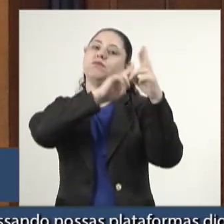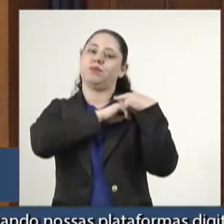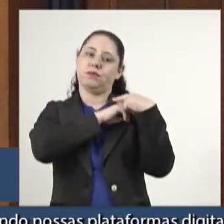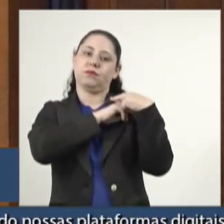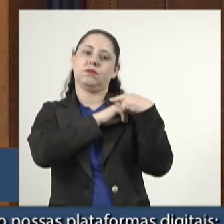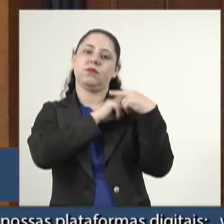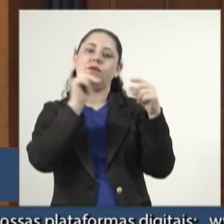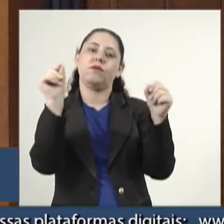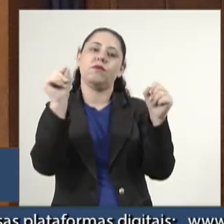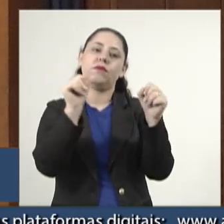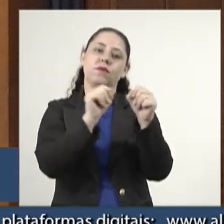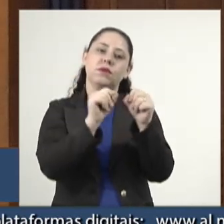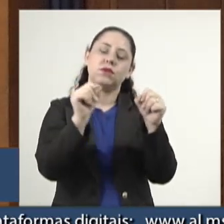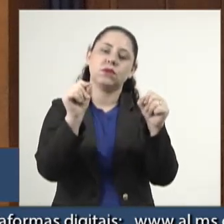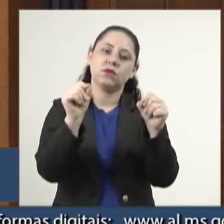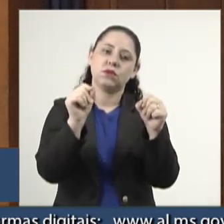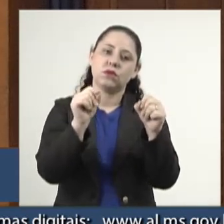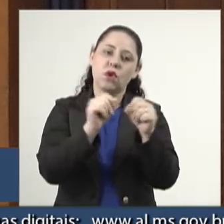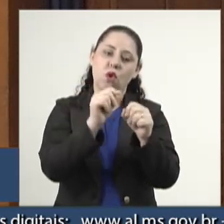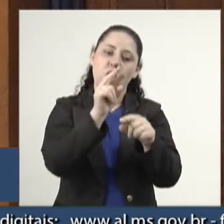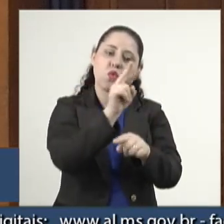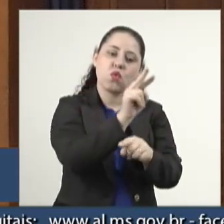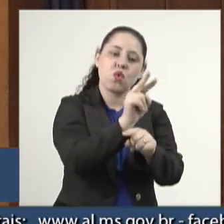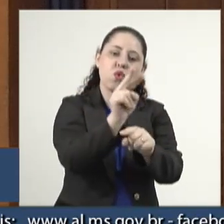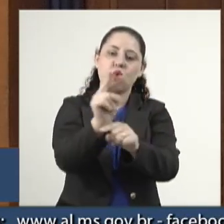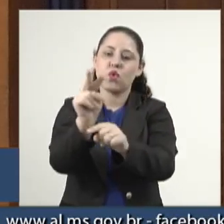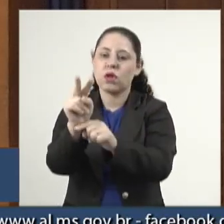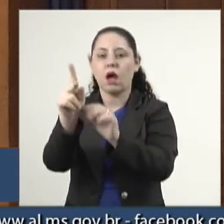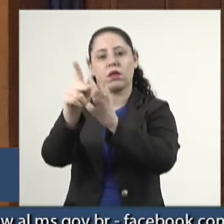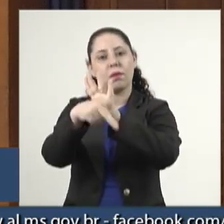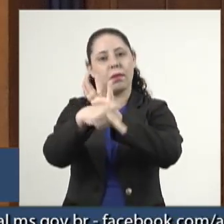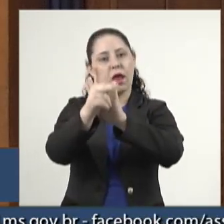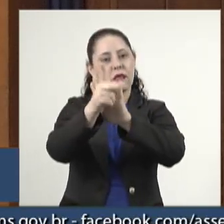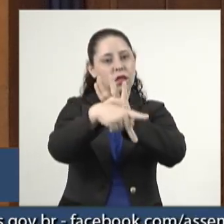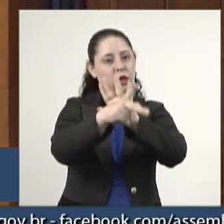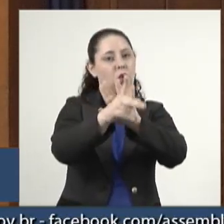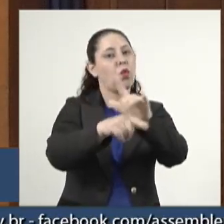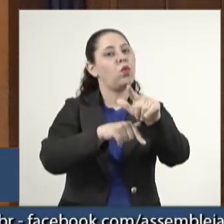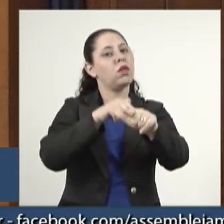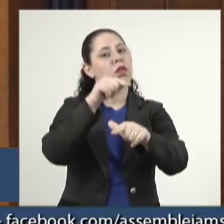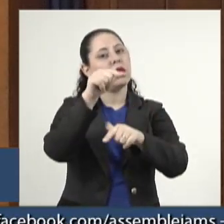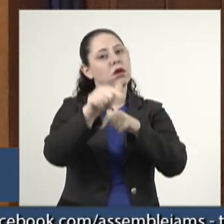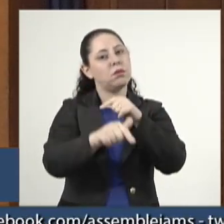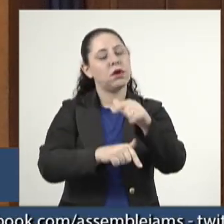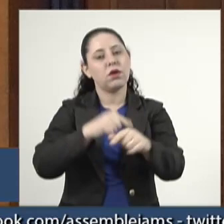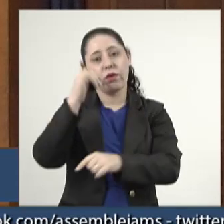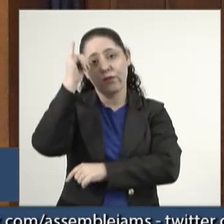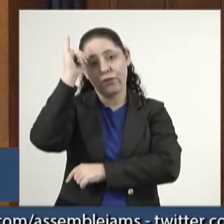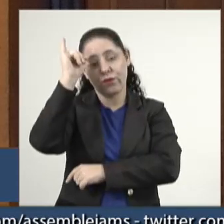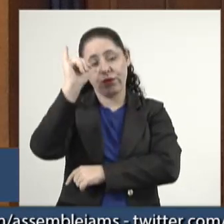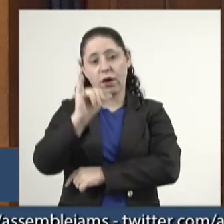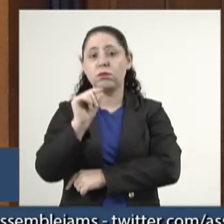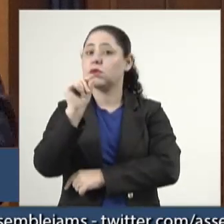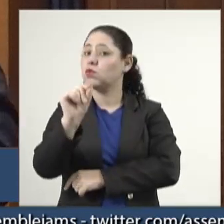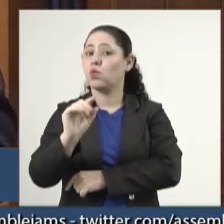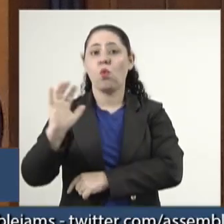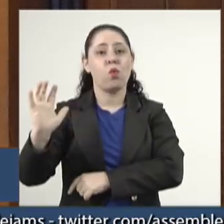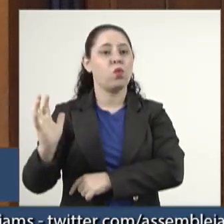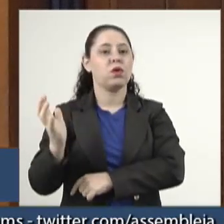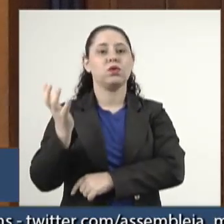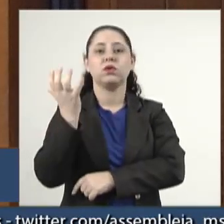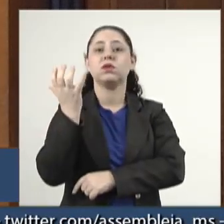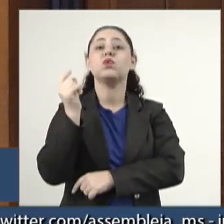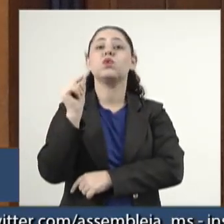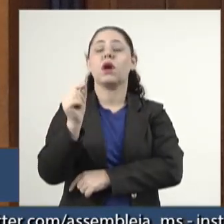responsabilidade em fazer monitoramento, planejamento, um trabalho preventivo para não acontecer mais